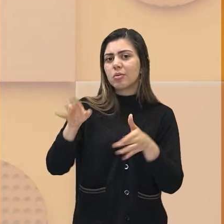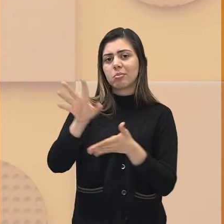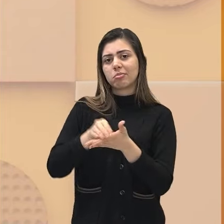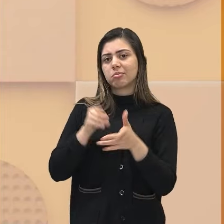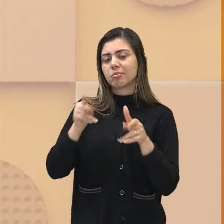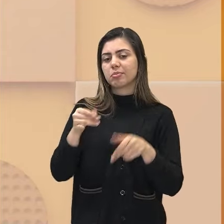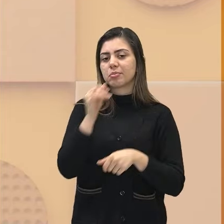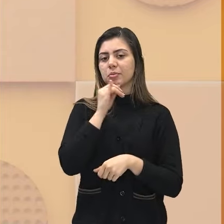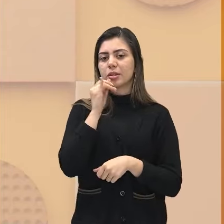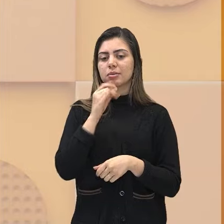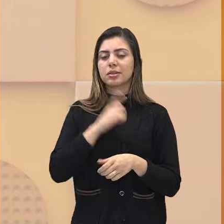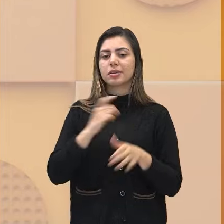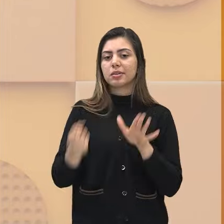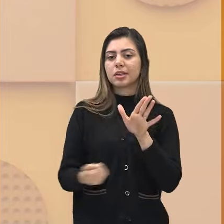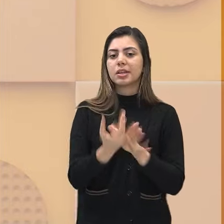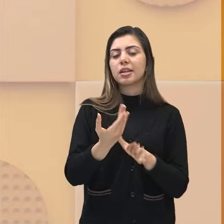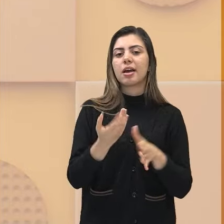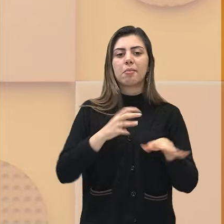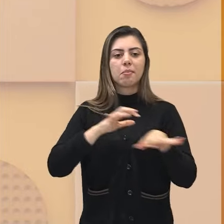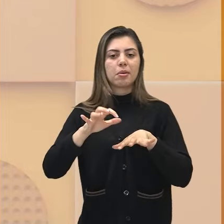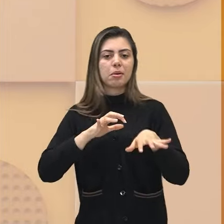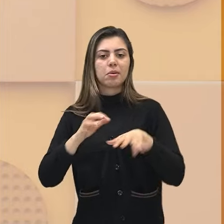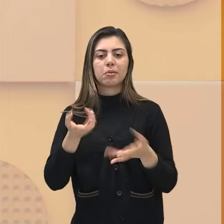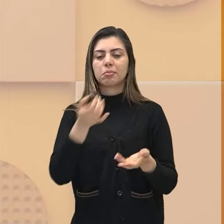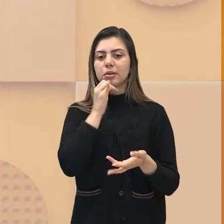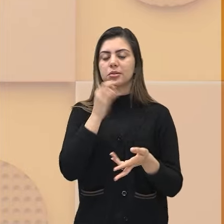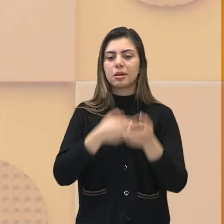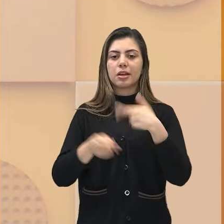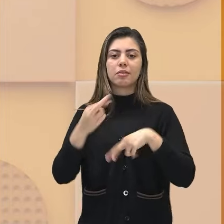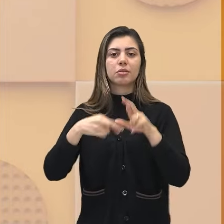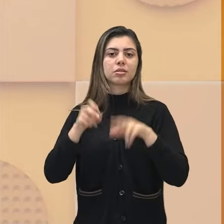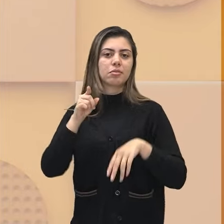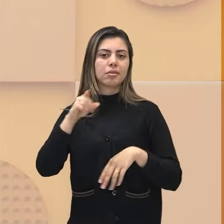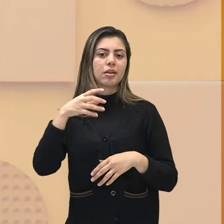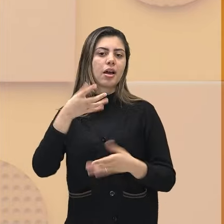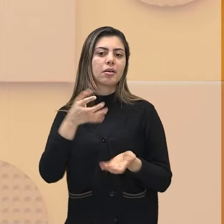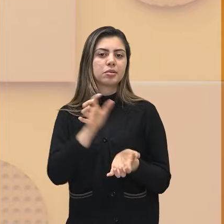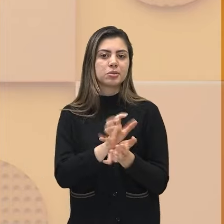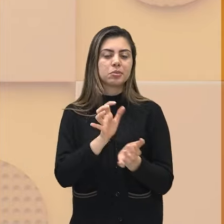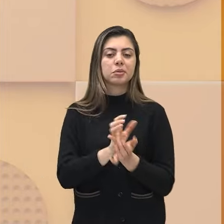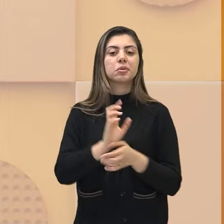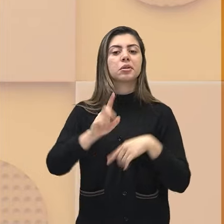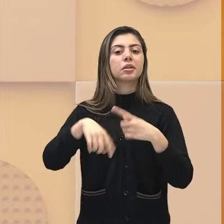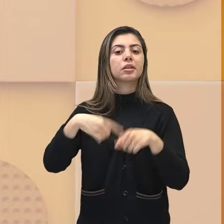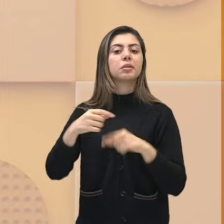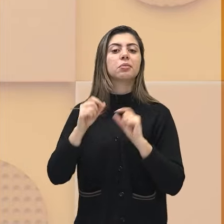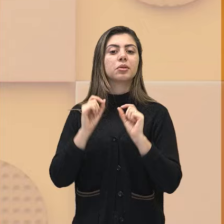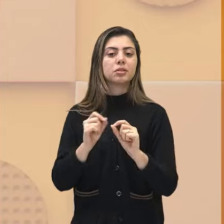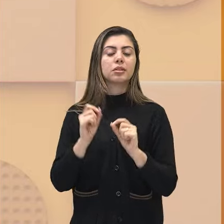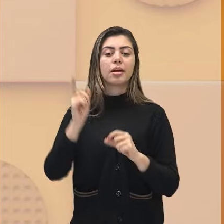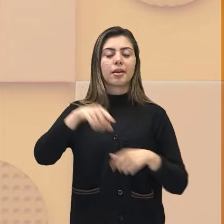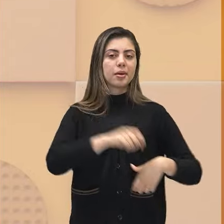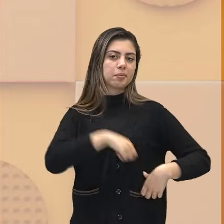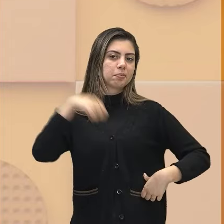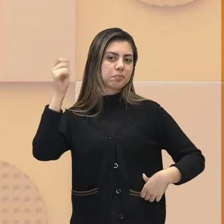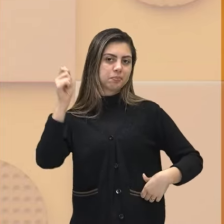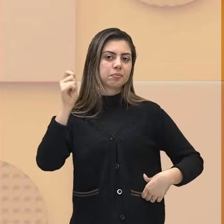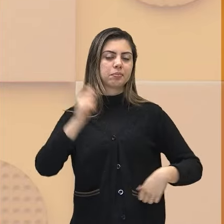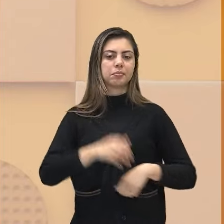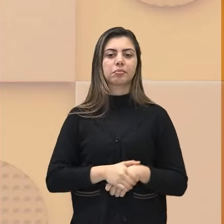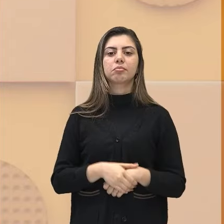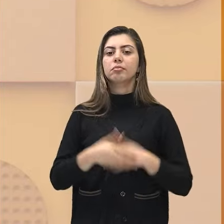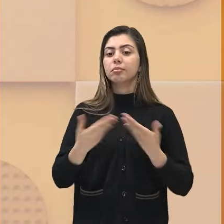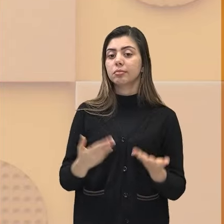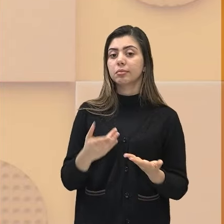exemplo, fazendo surgir alguns movimentos como a insurreição pernambucana e, logicamente, depois o processo de independência,